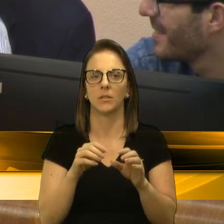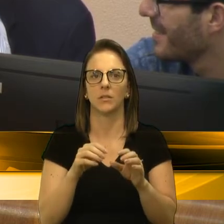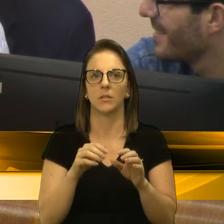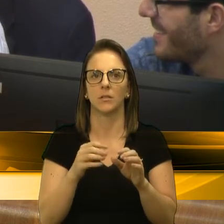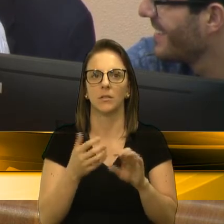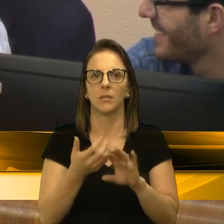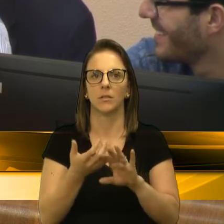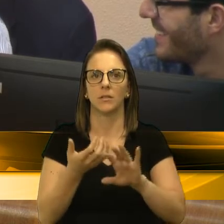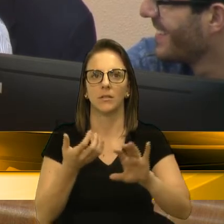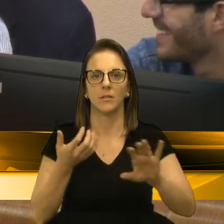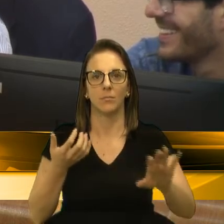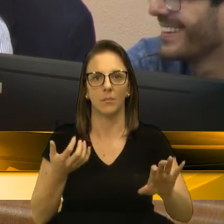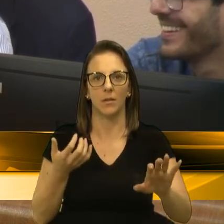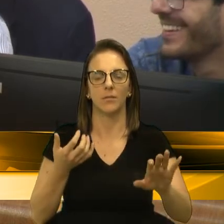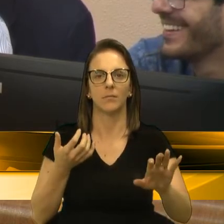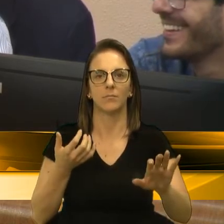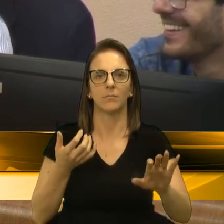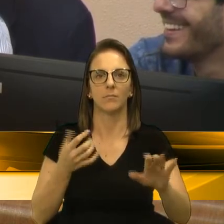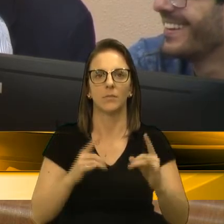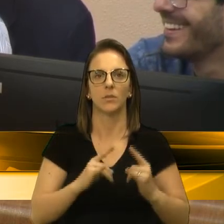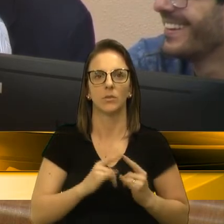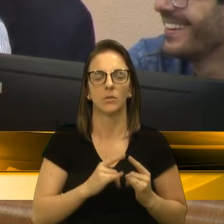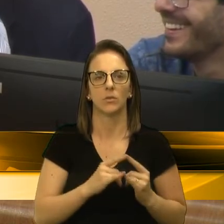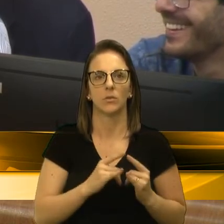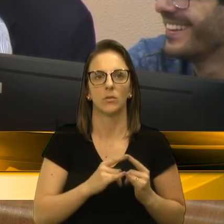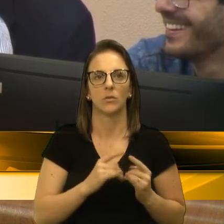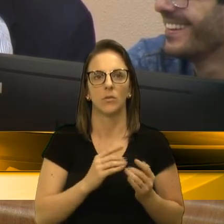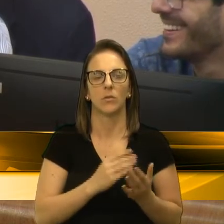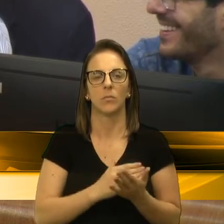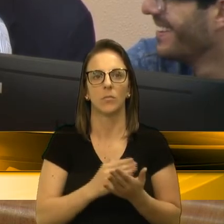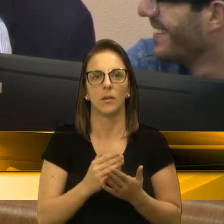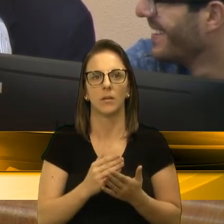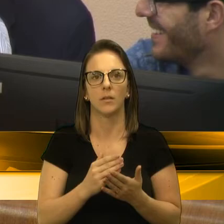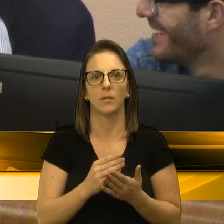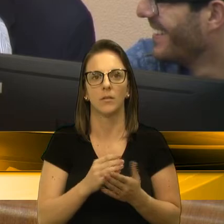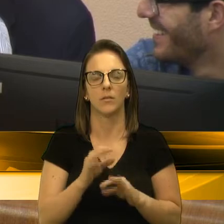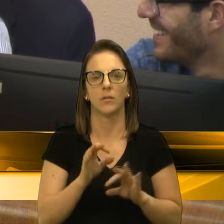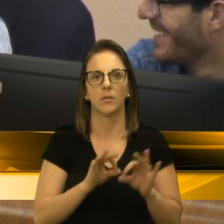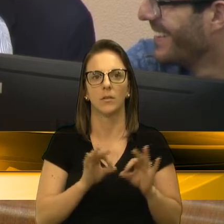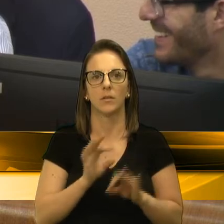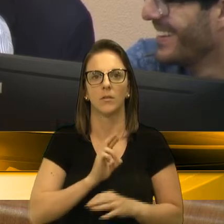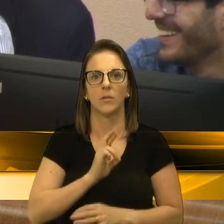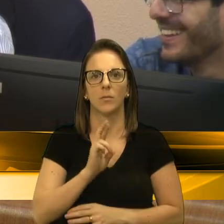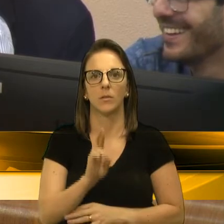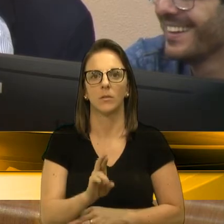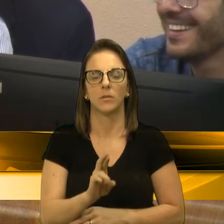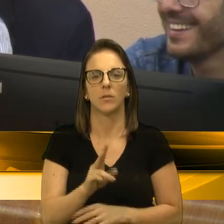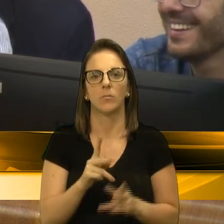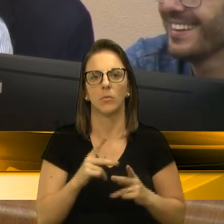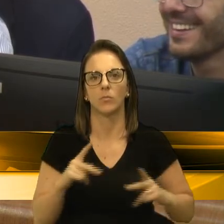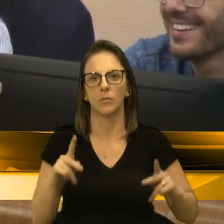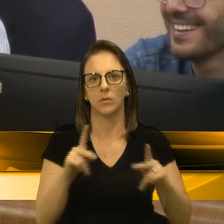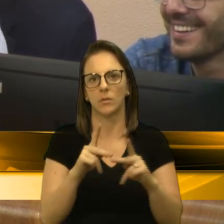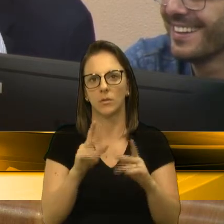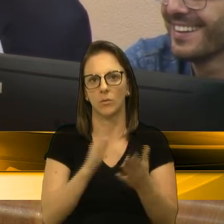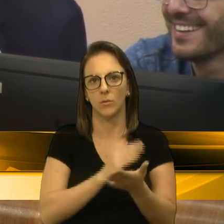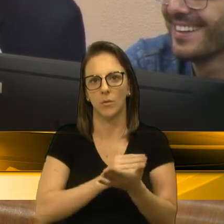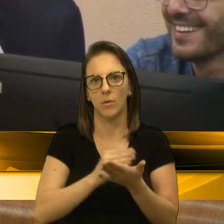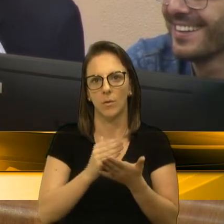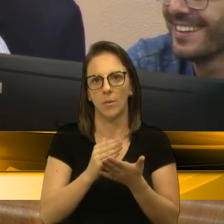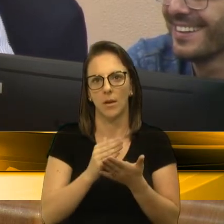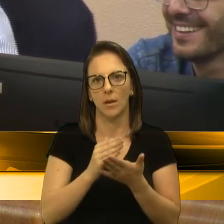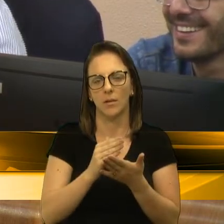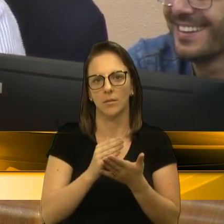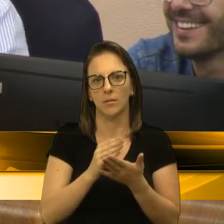das demais instituições e organizações representativas da população, apresenta-se discretamente